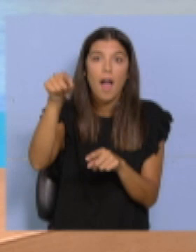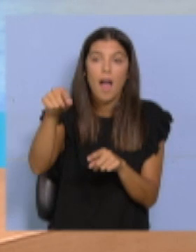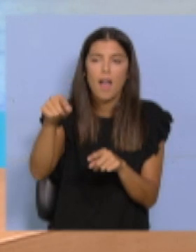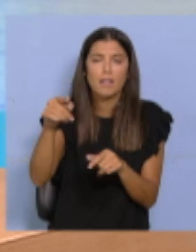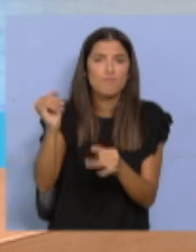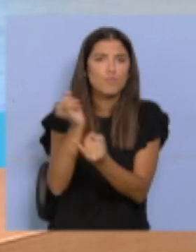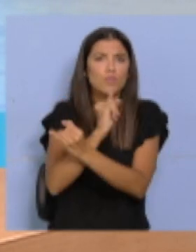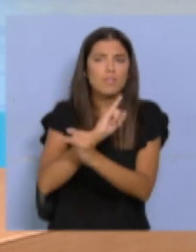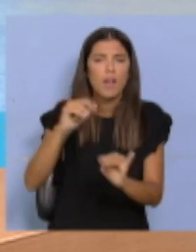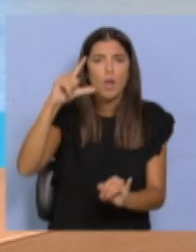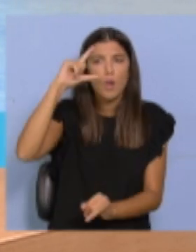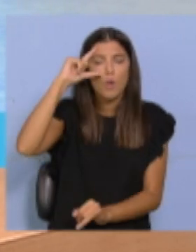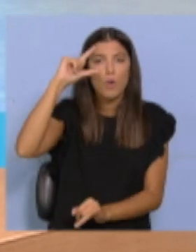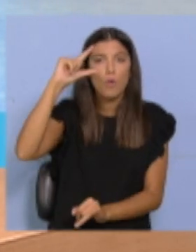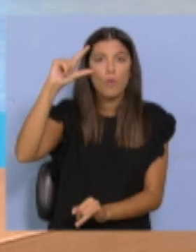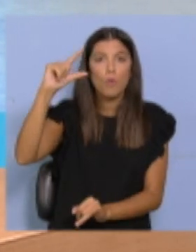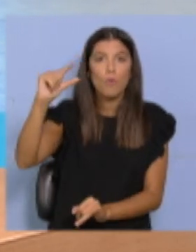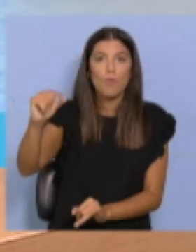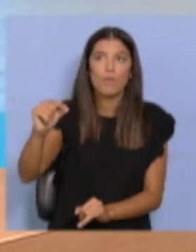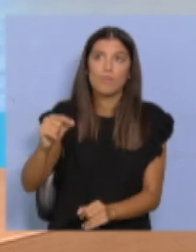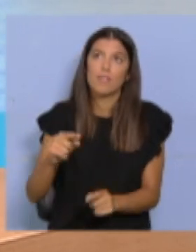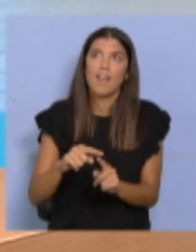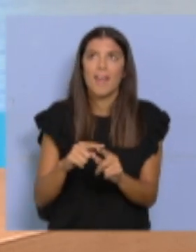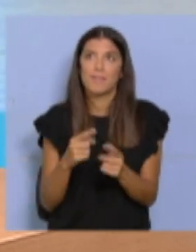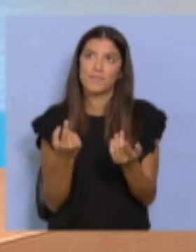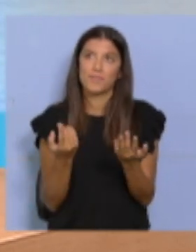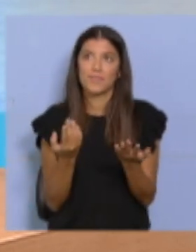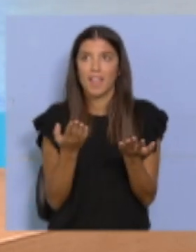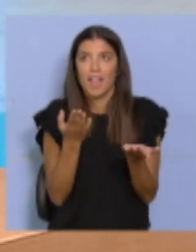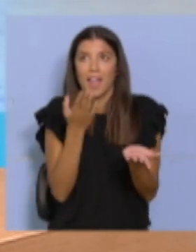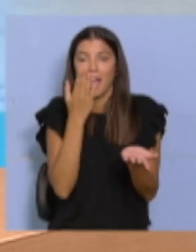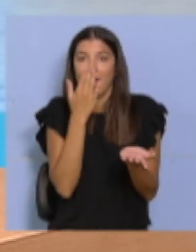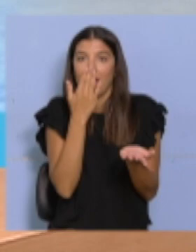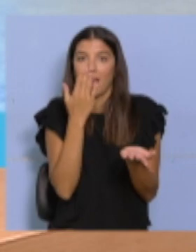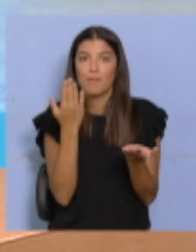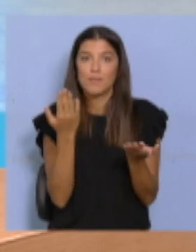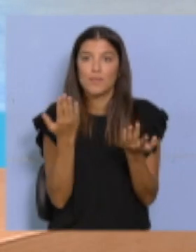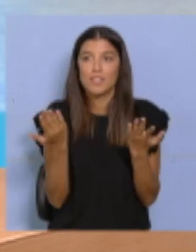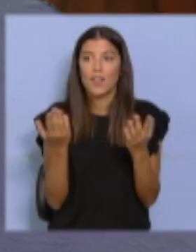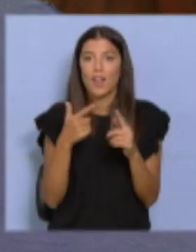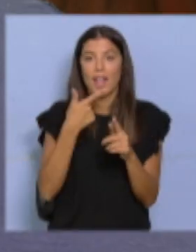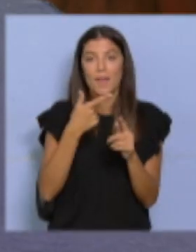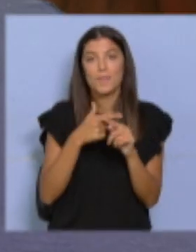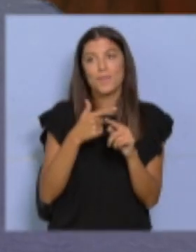um bocadinho parecido com aquilo que foi a telescola noutros contextos, até agora resgatada assim um bocadinho